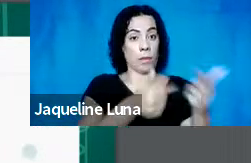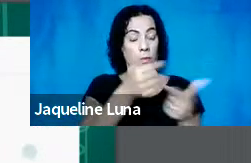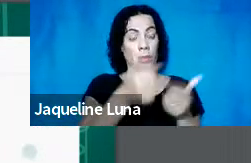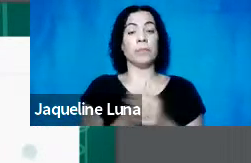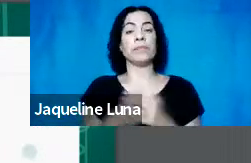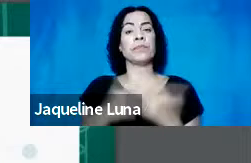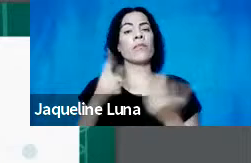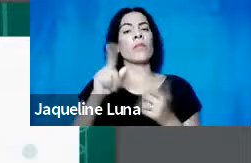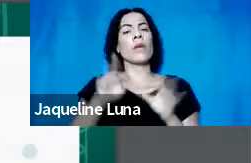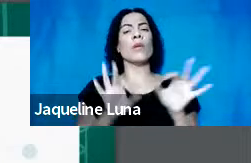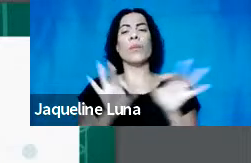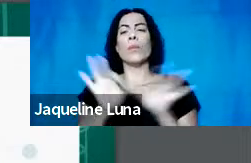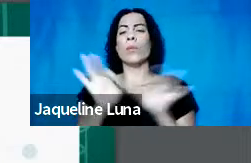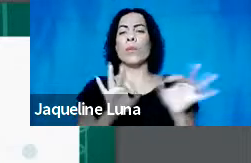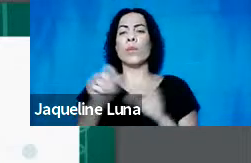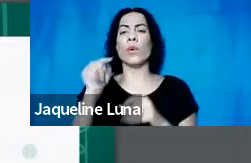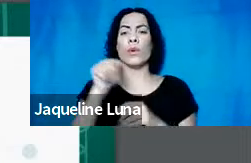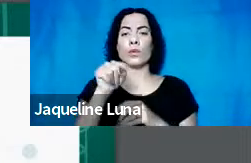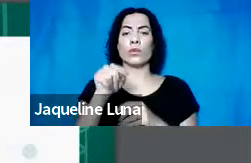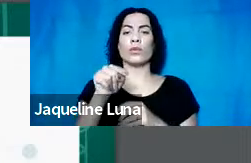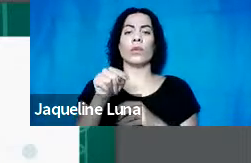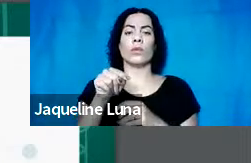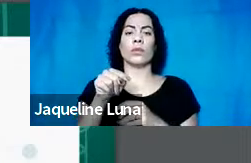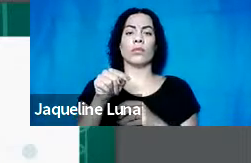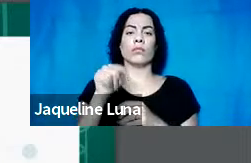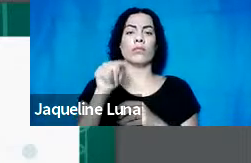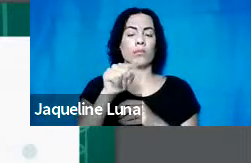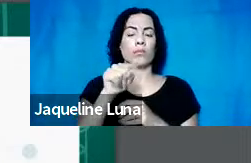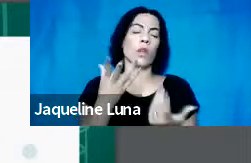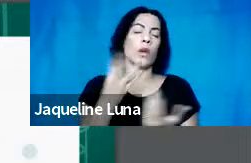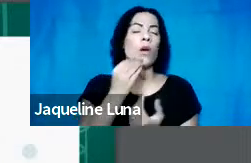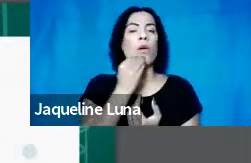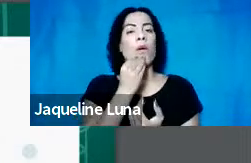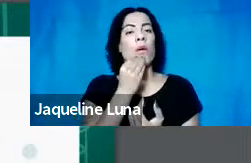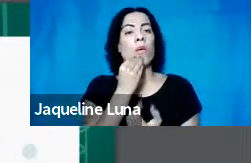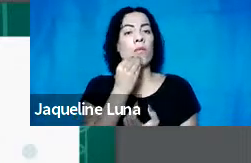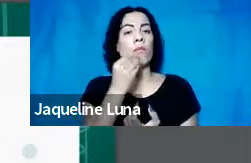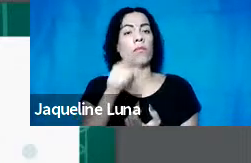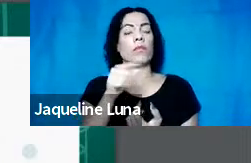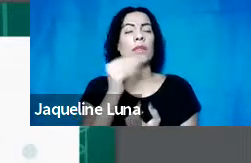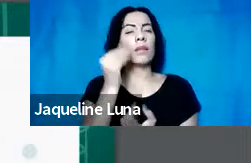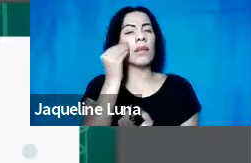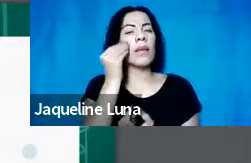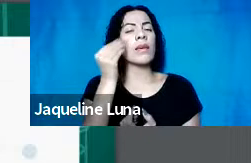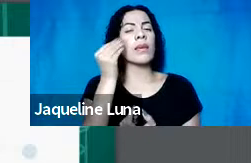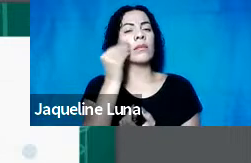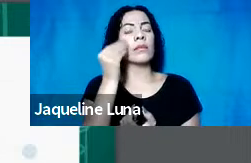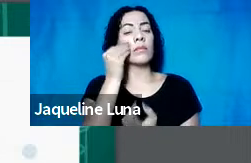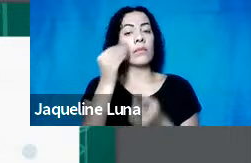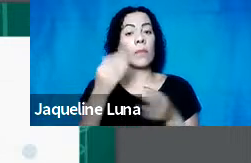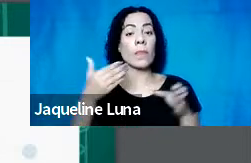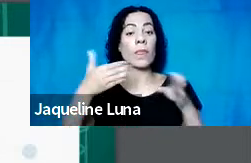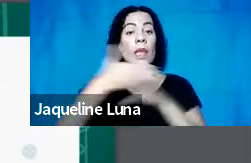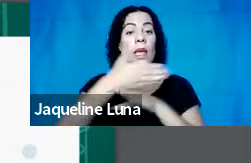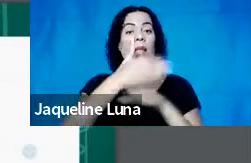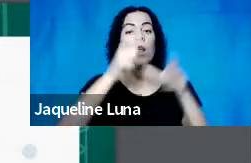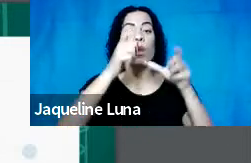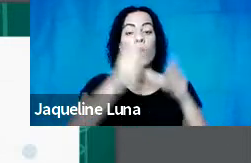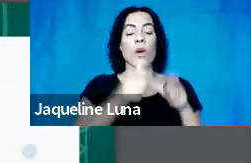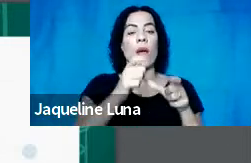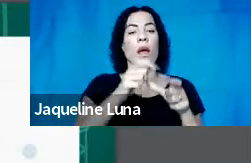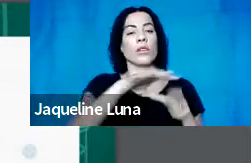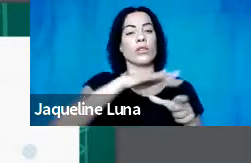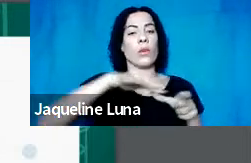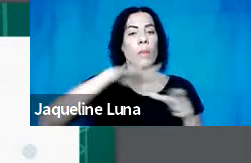um projeto que ele obviamente, tenta entrar dentro do espaço acadêmico e